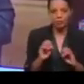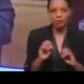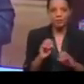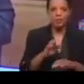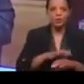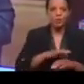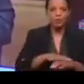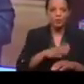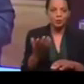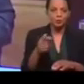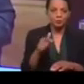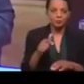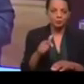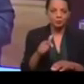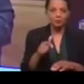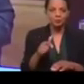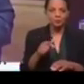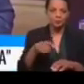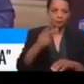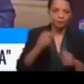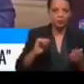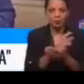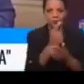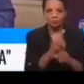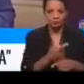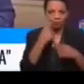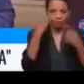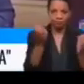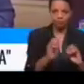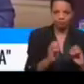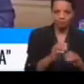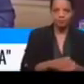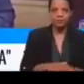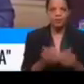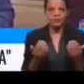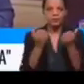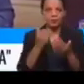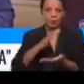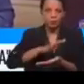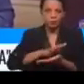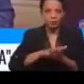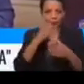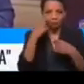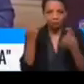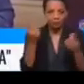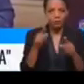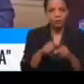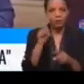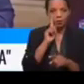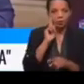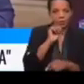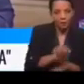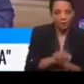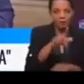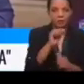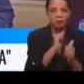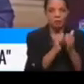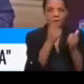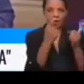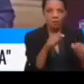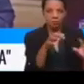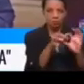que é publicado na comunicação social. A informação que é publicada tem a sua importância e papel nestes